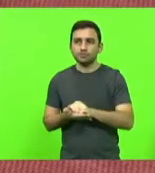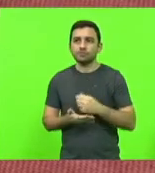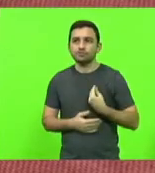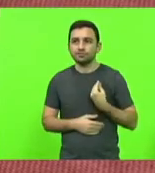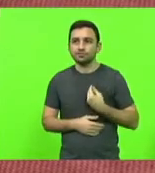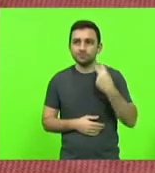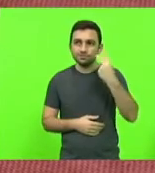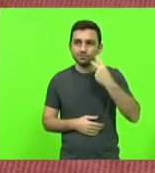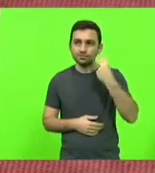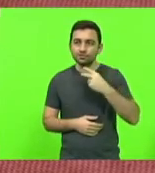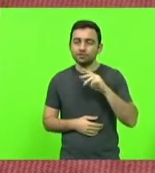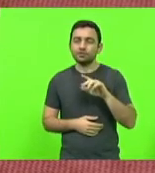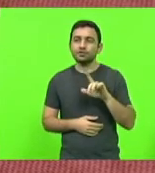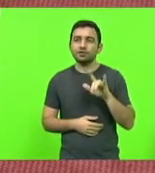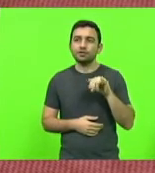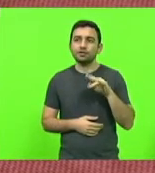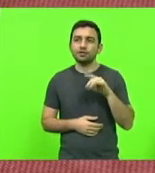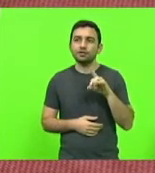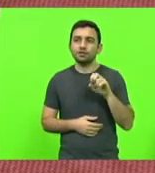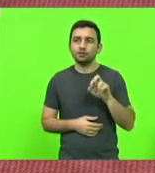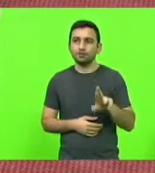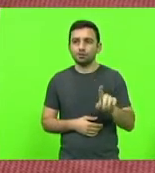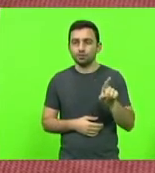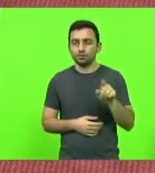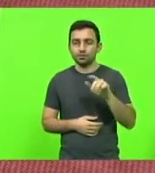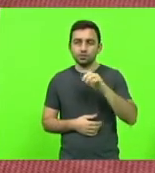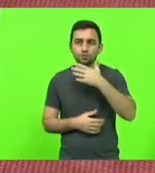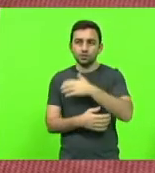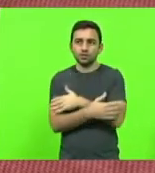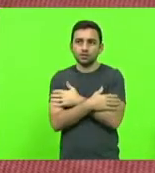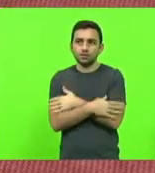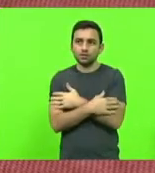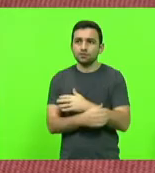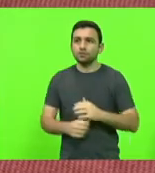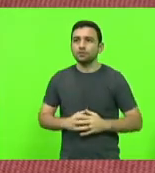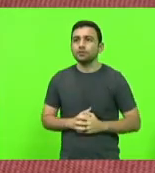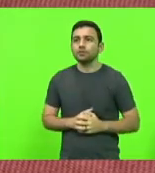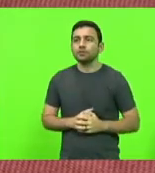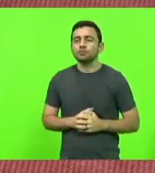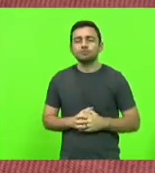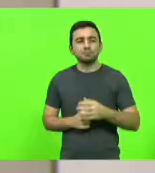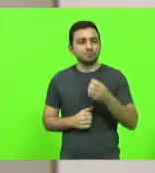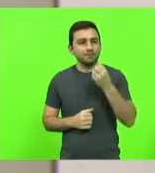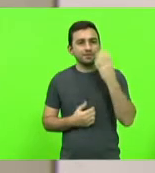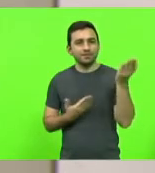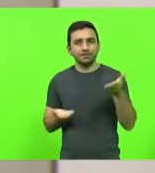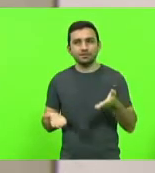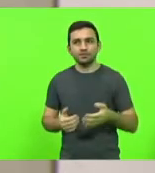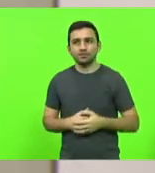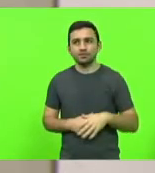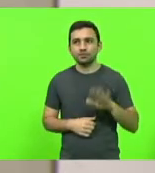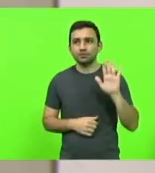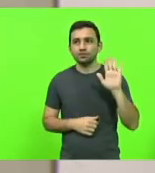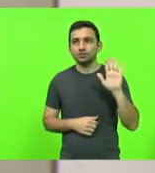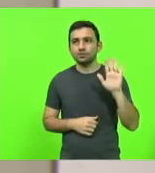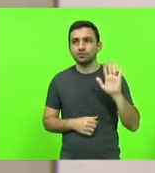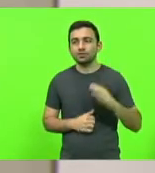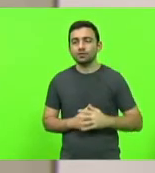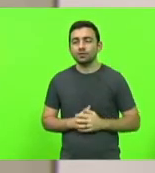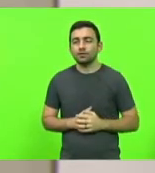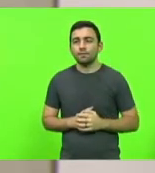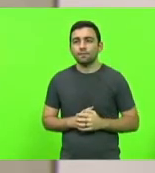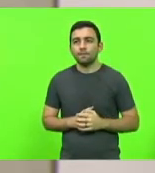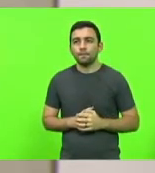vereador Leander, de São Joaquim. Seja bem-vindo. Seja bem-vindo, vereador. Pela ordem, senhor presidente. Pela ordem, deputado